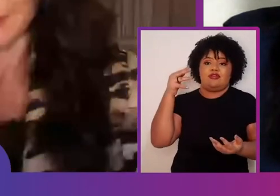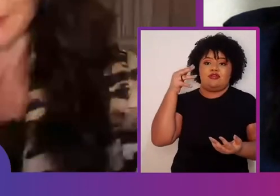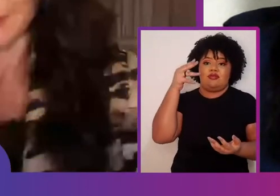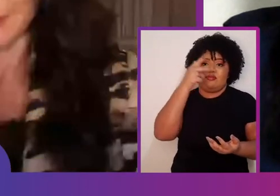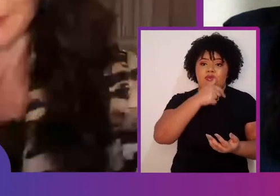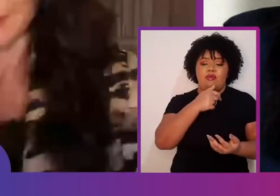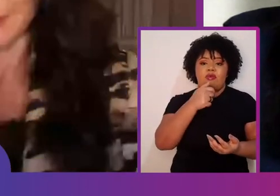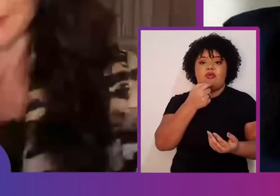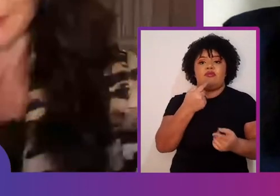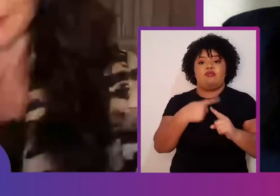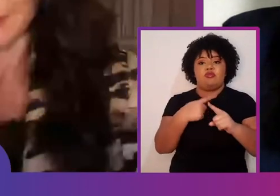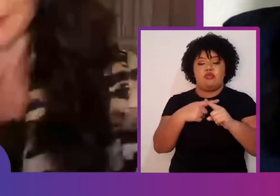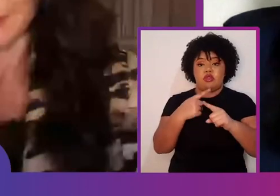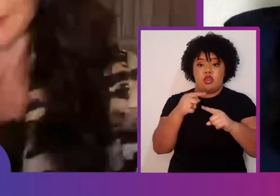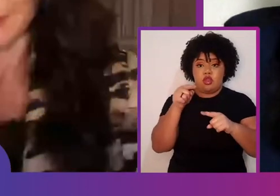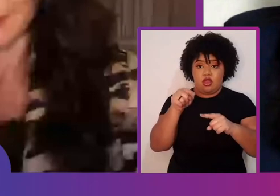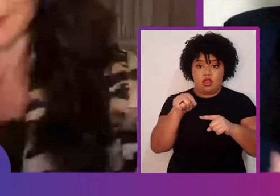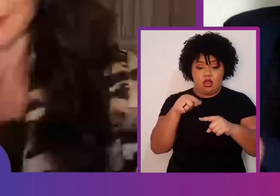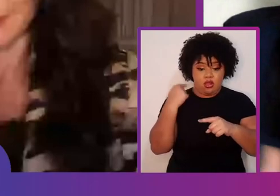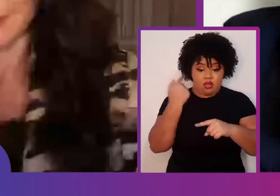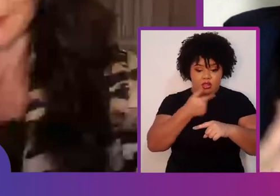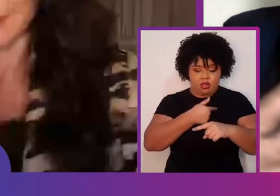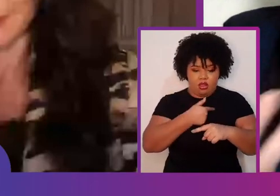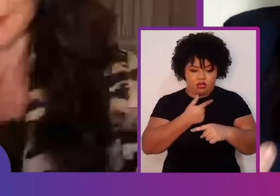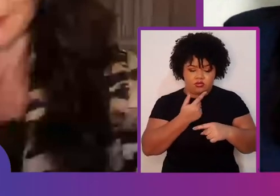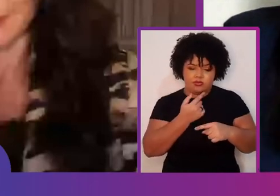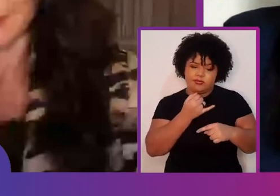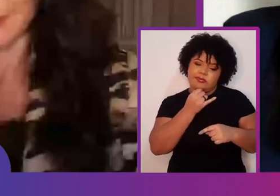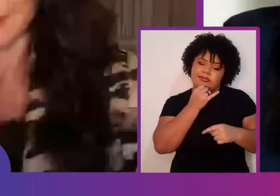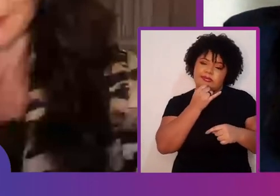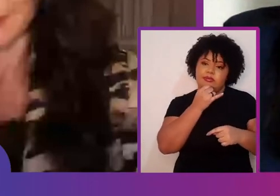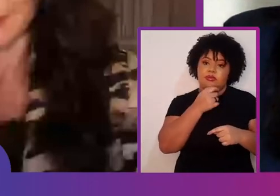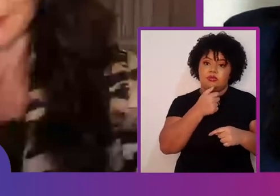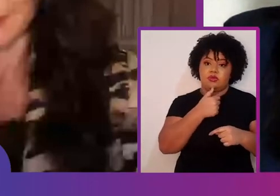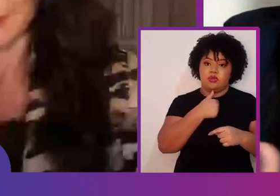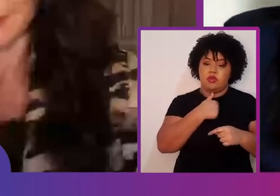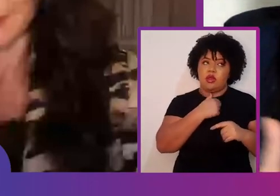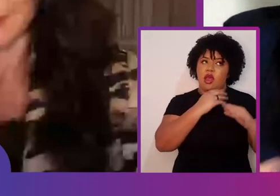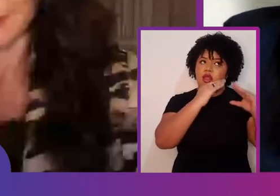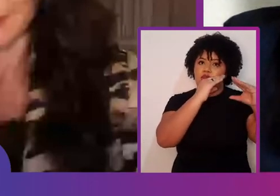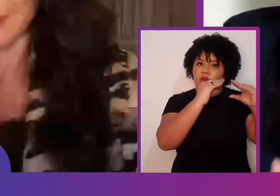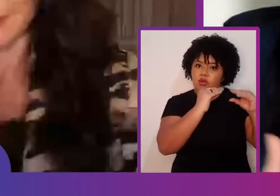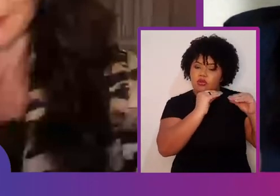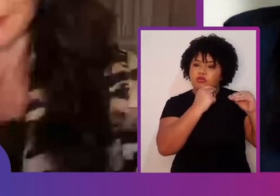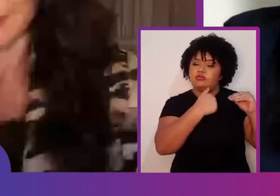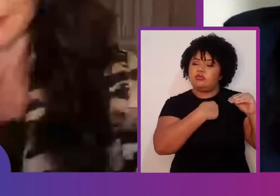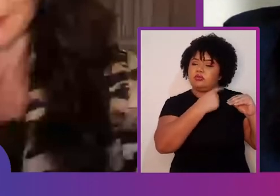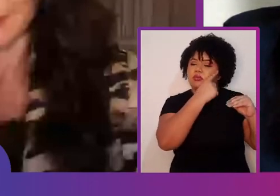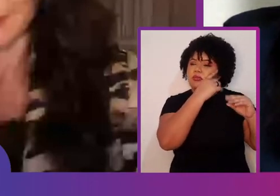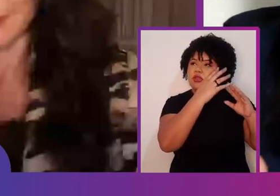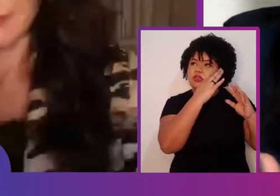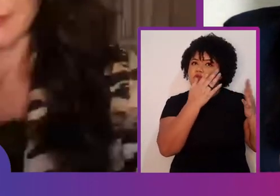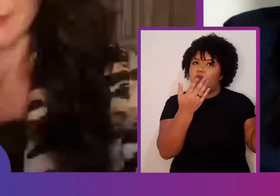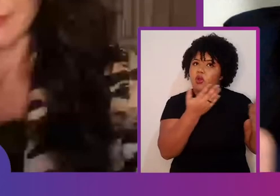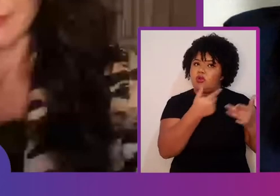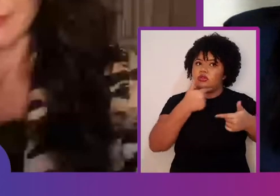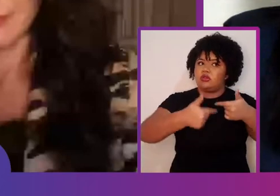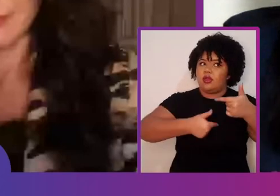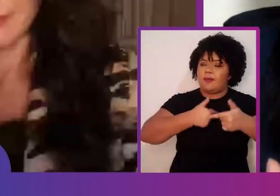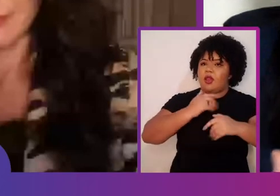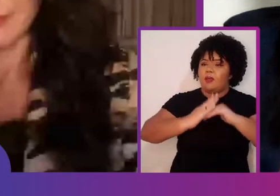neurotransmissão mesmo na vida da gente, que de noite faz com que a gente faça um inventário e pense assim: tudo que eu entreguei, tudo que eu fiz,